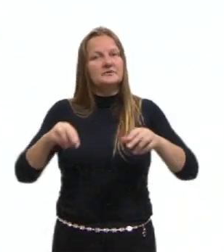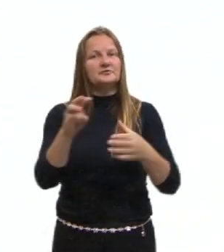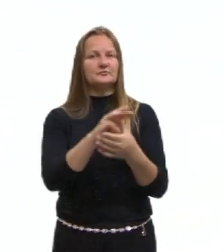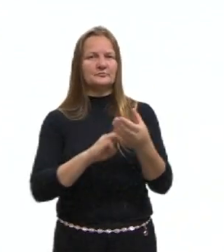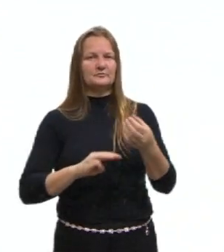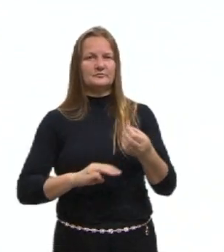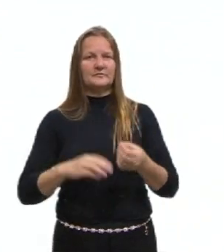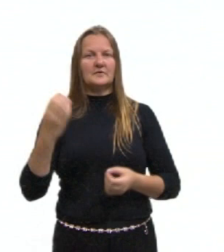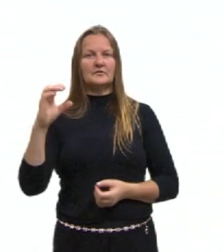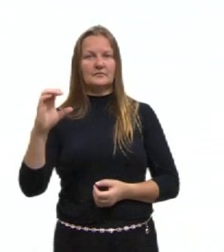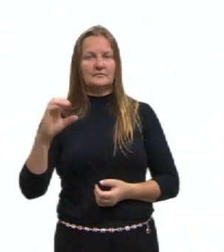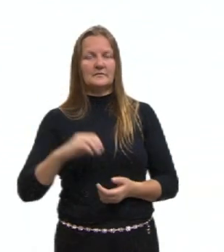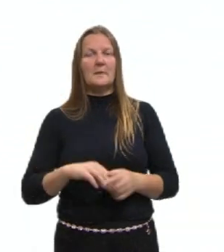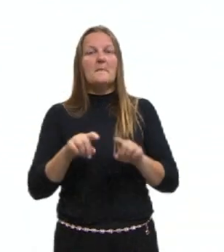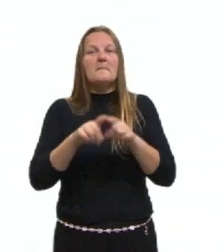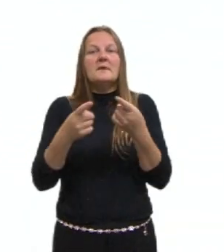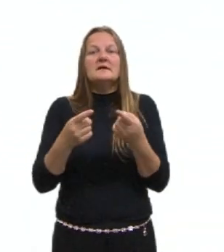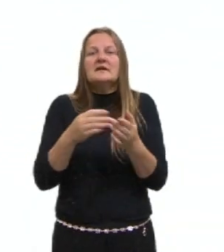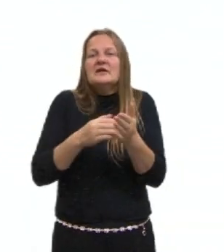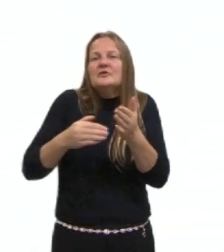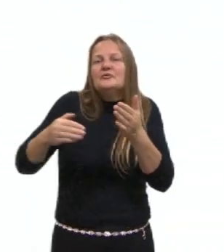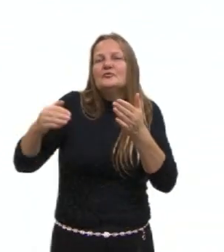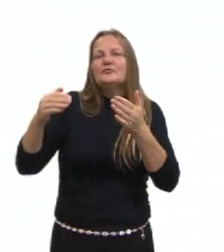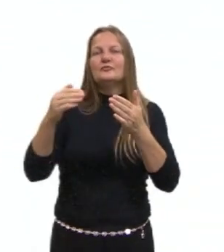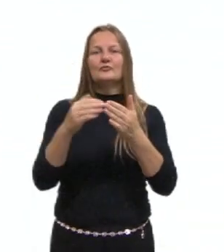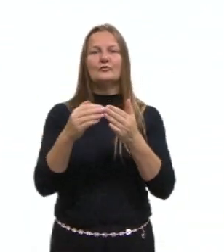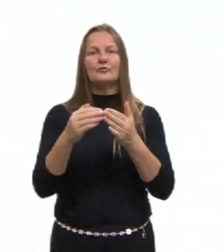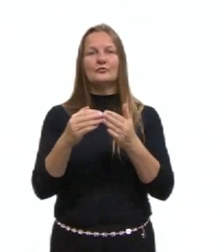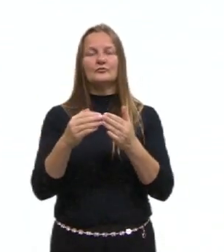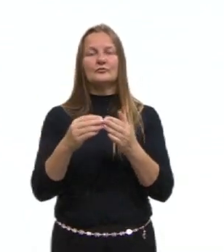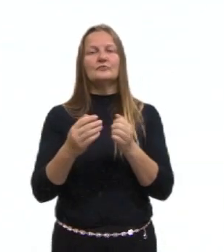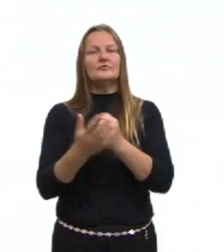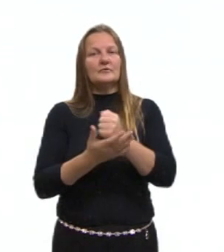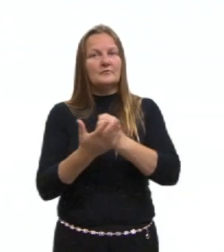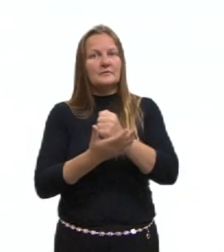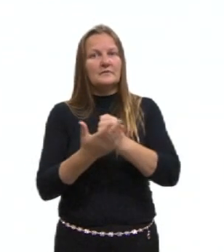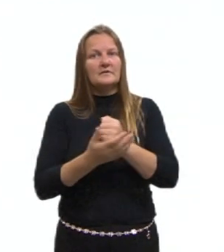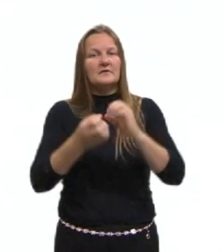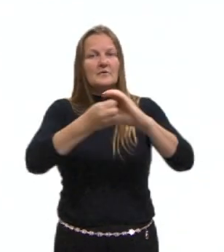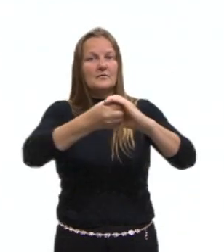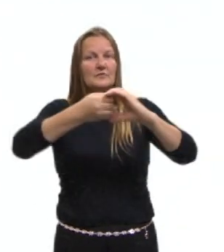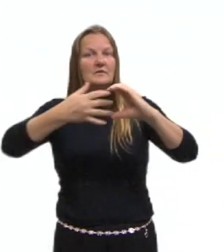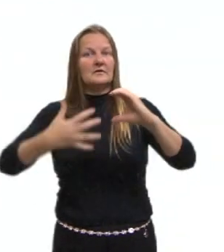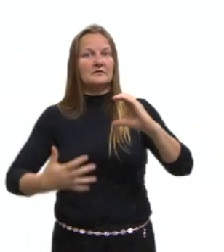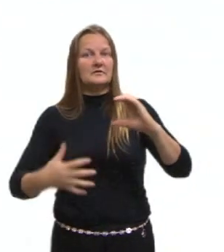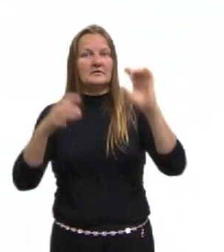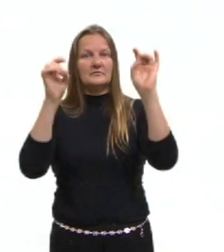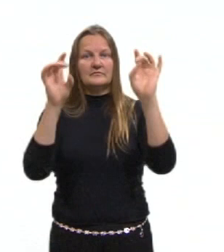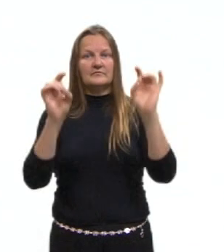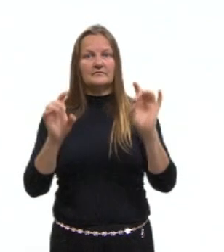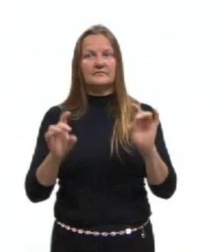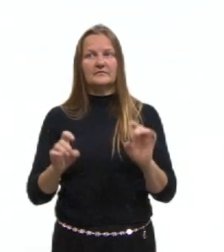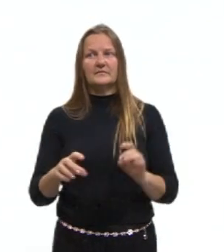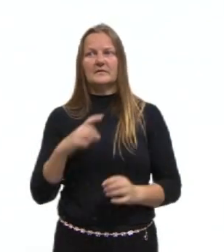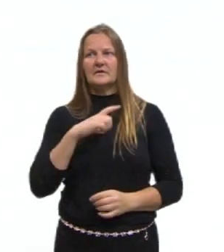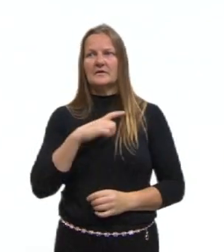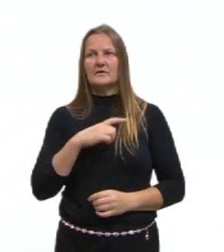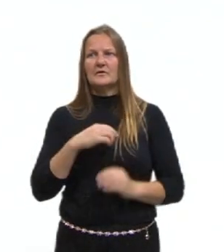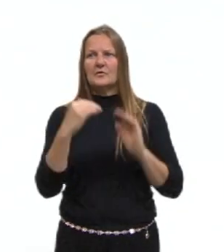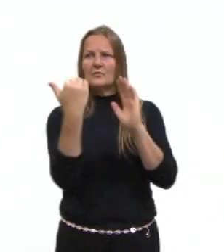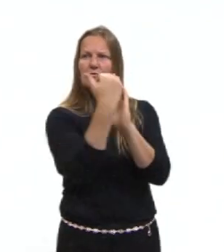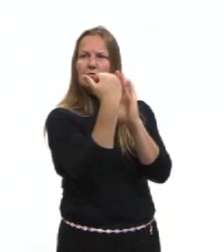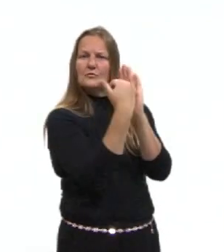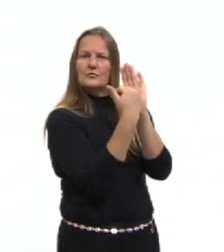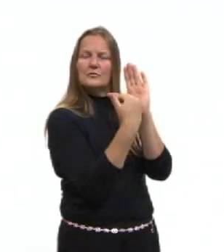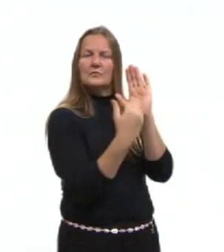ciências da natureza, mas todos eles... Tá? Se baseiam numa característica específica, tá? Existe um